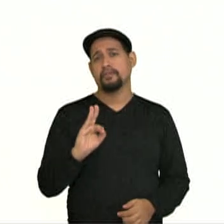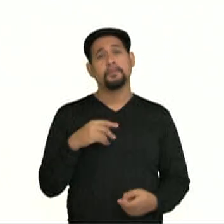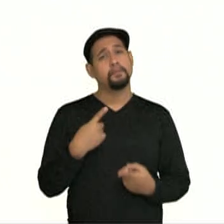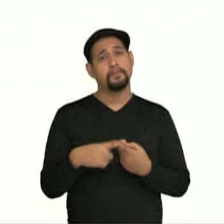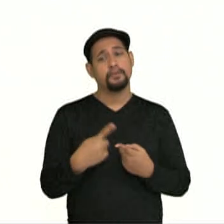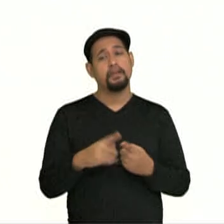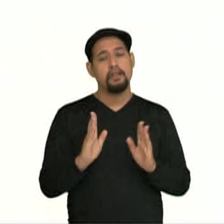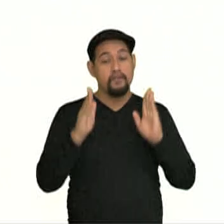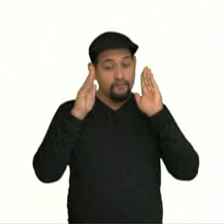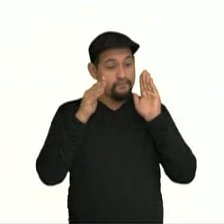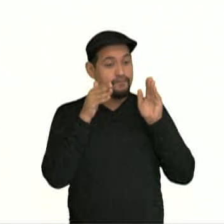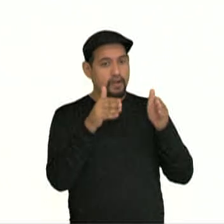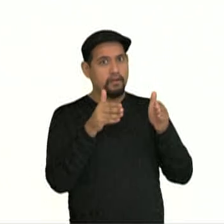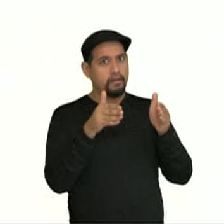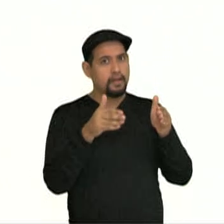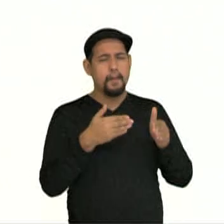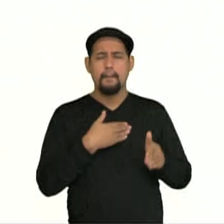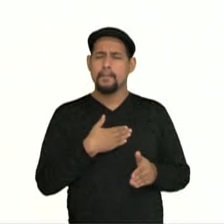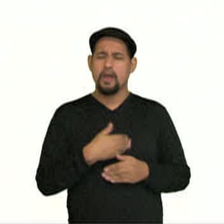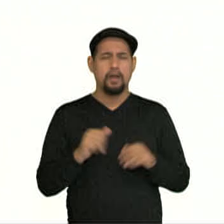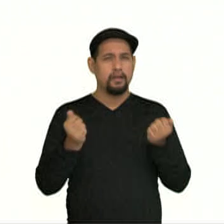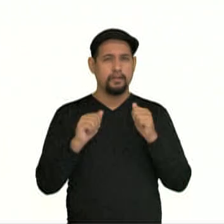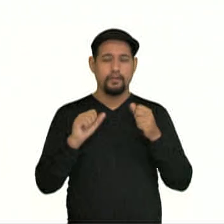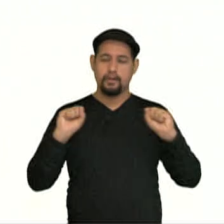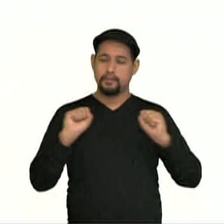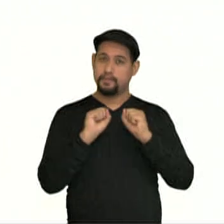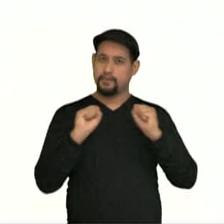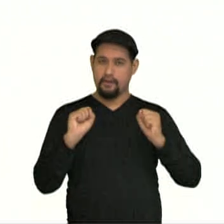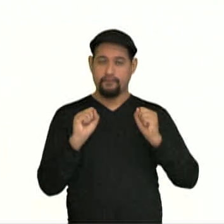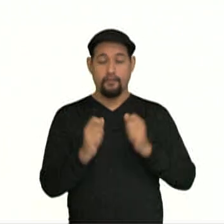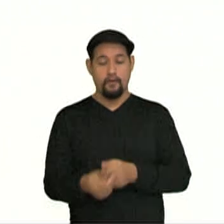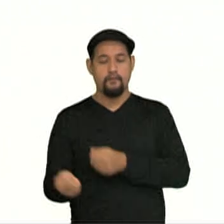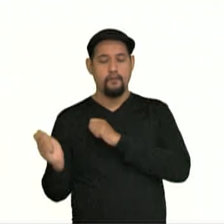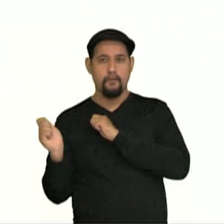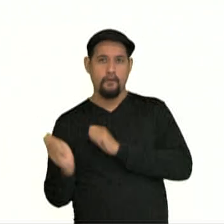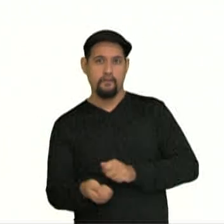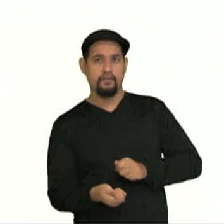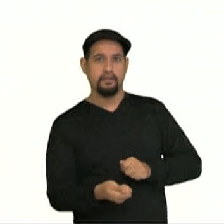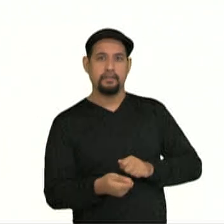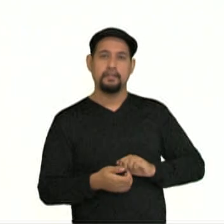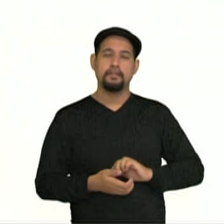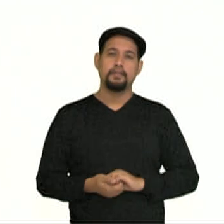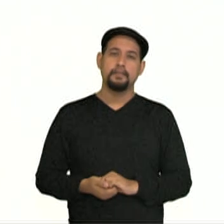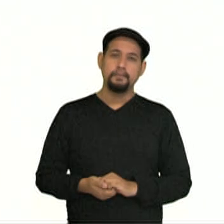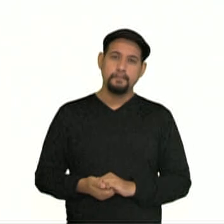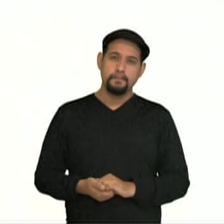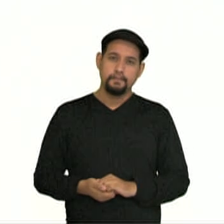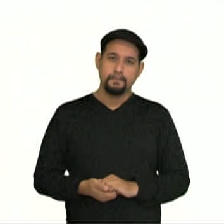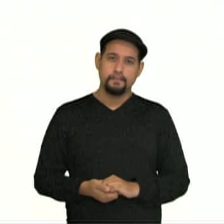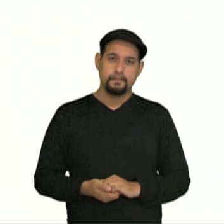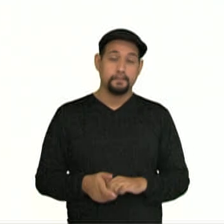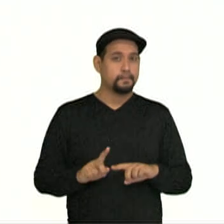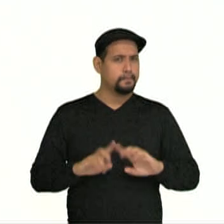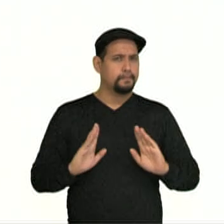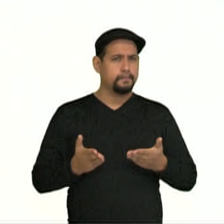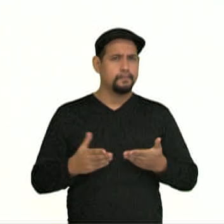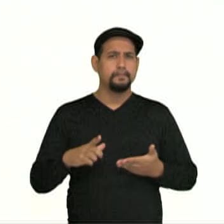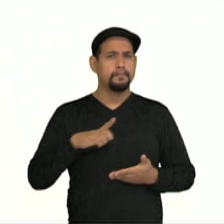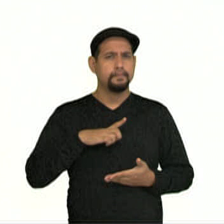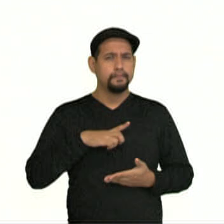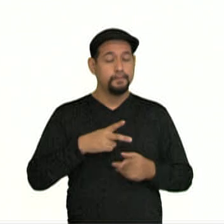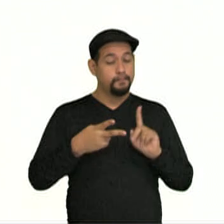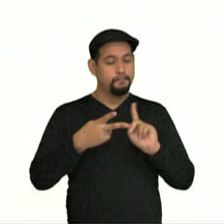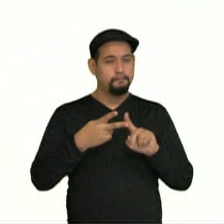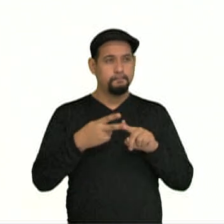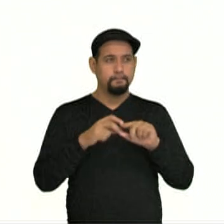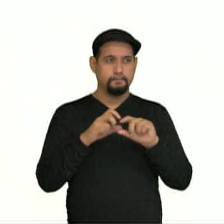ele enfatiza, it's my favorite sport, é meu esporte favorito. Agora, nós temos um segundo